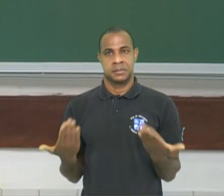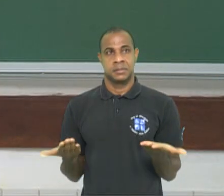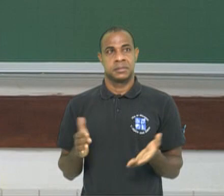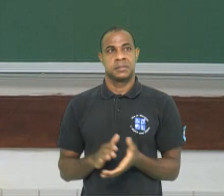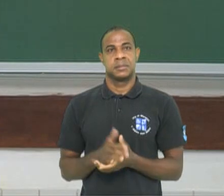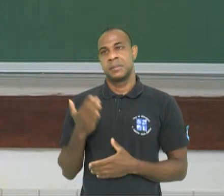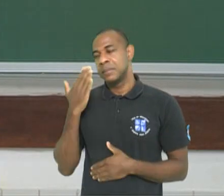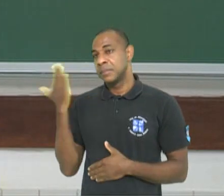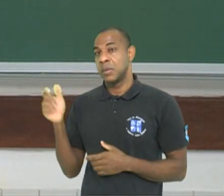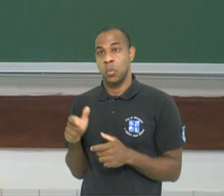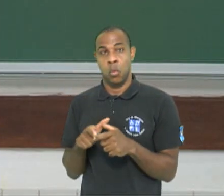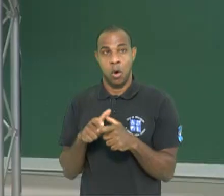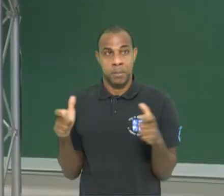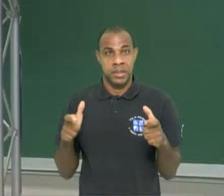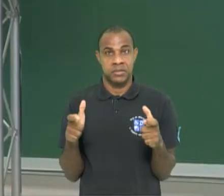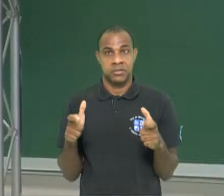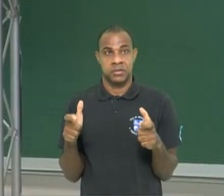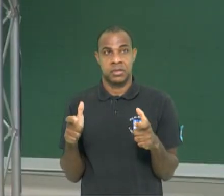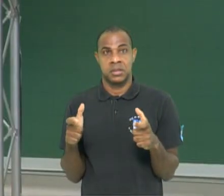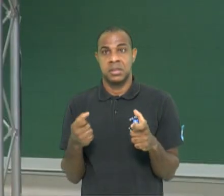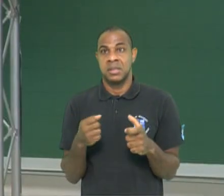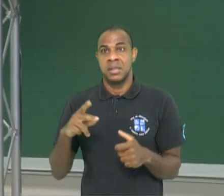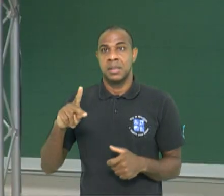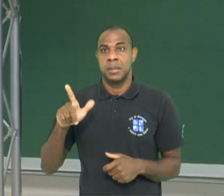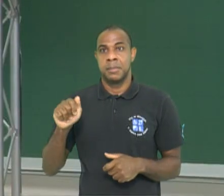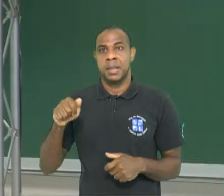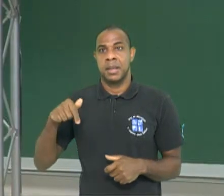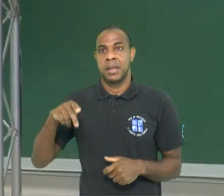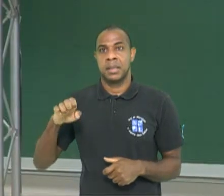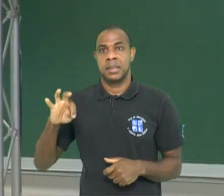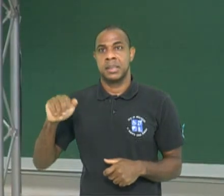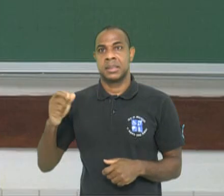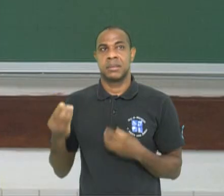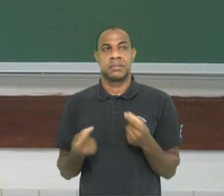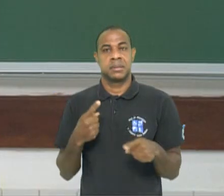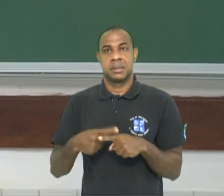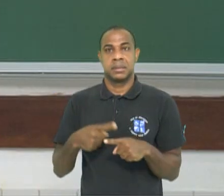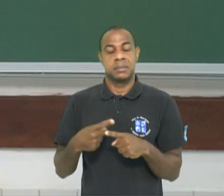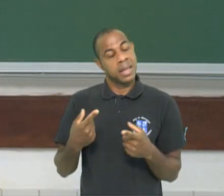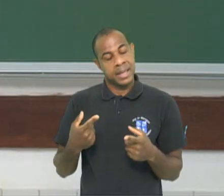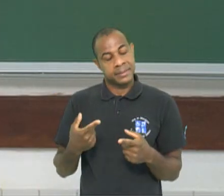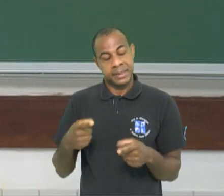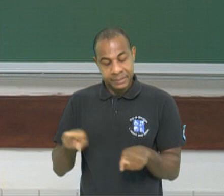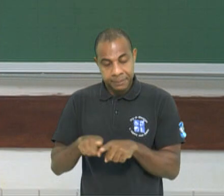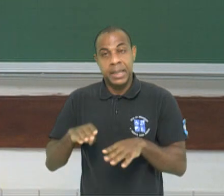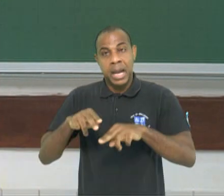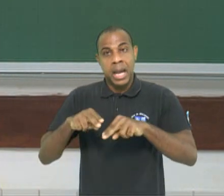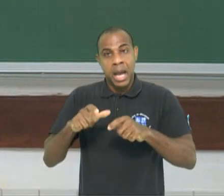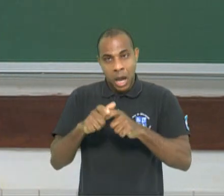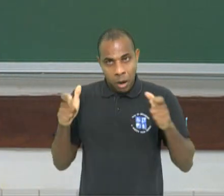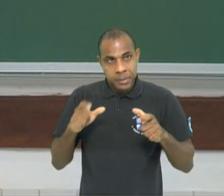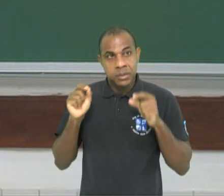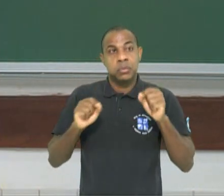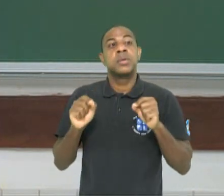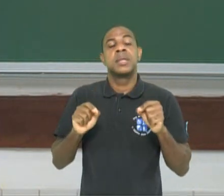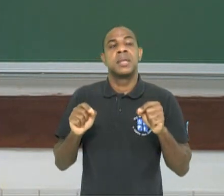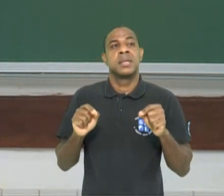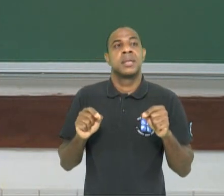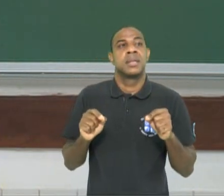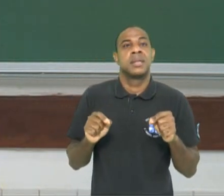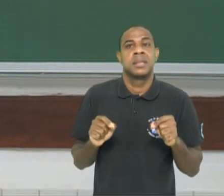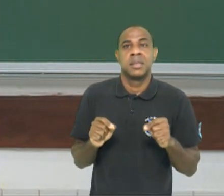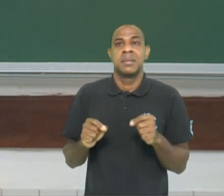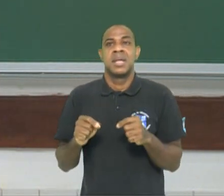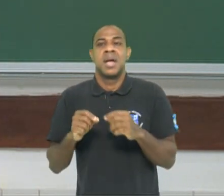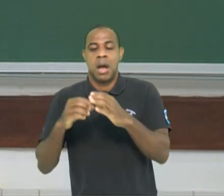Galera, o aumento de quantidade de plaquetas, né, ela aumenta também, é aumentada lá pela coagulação, né, do